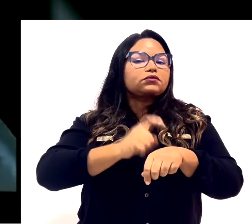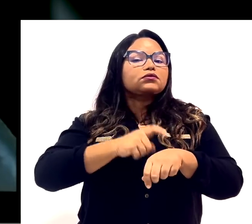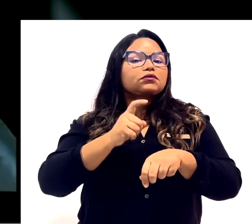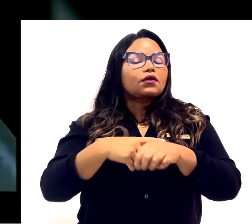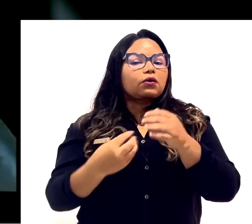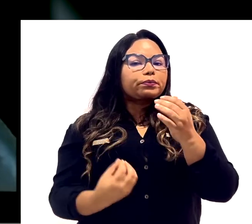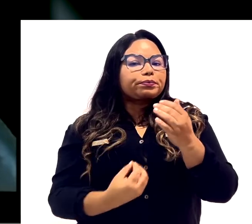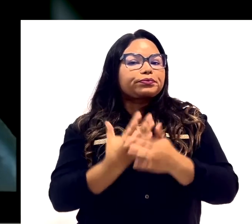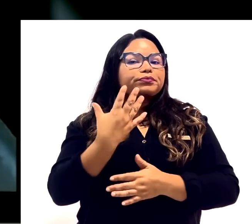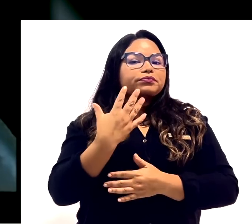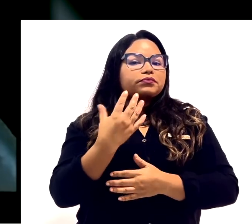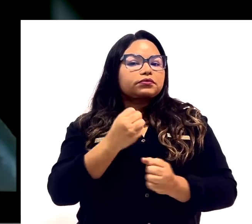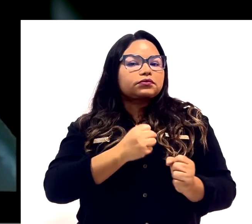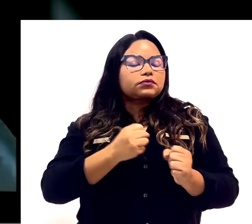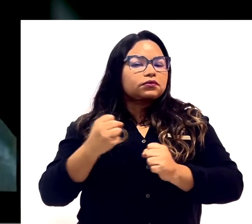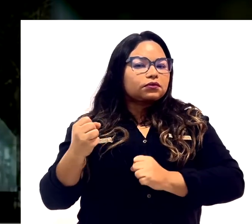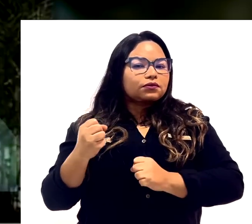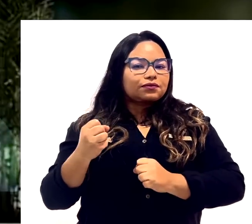quando?